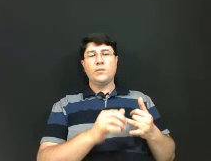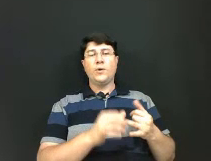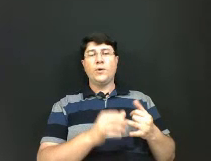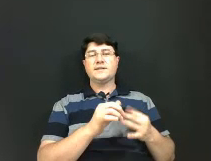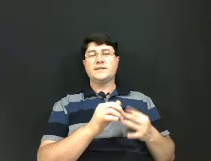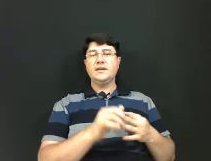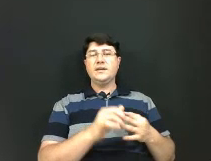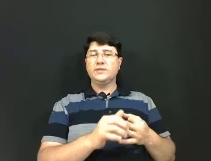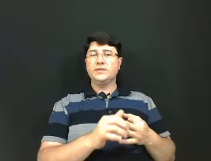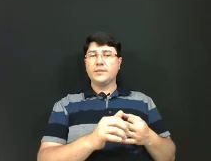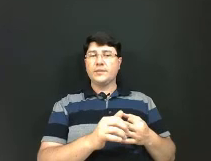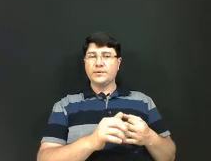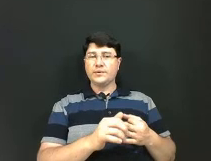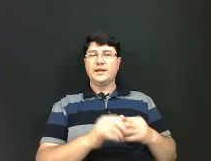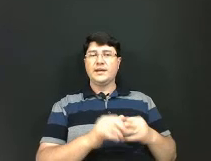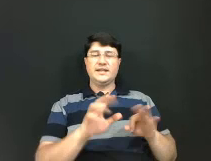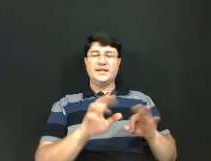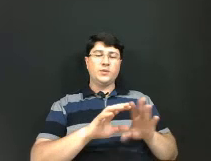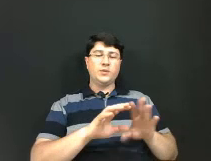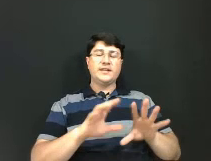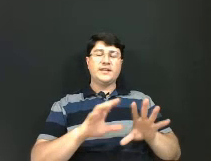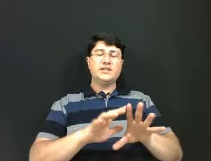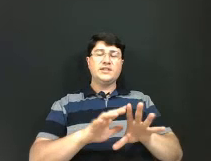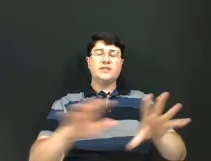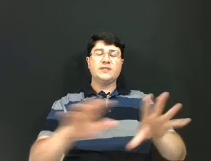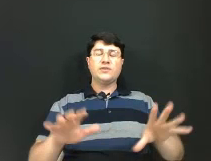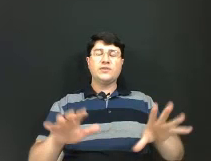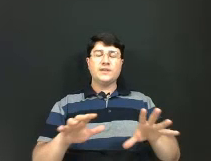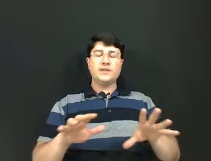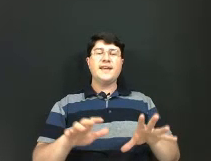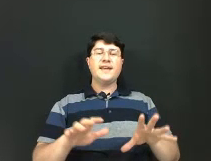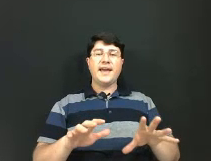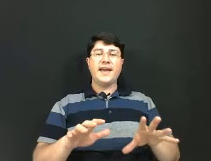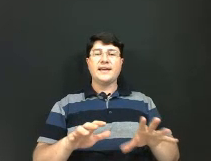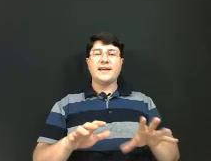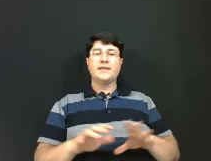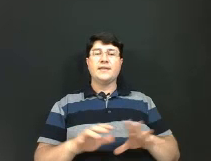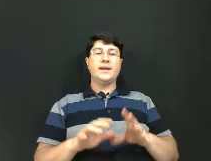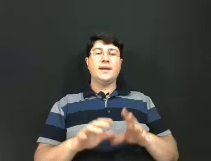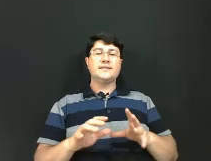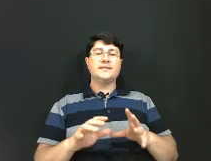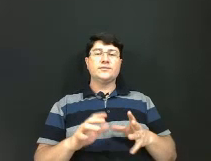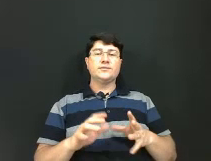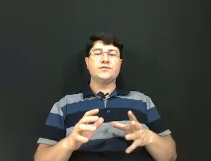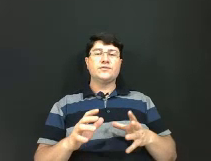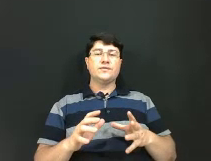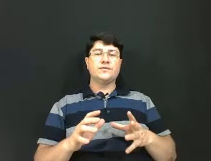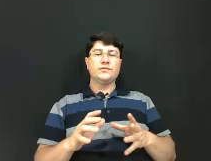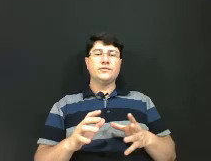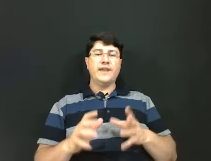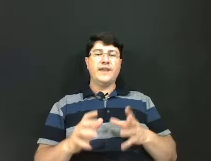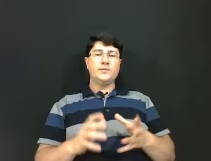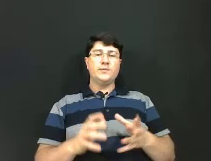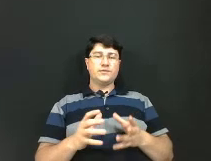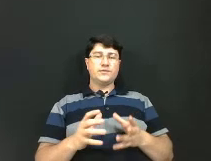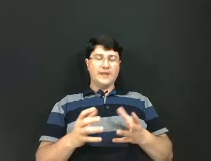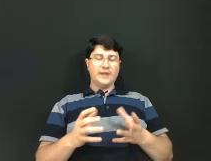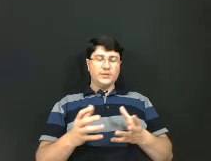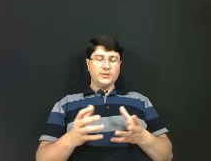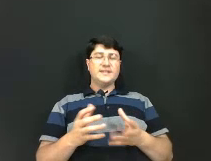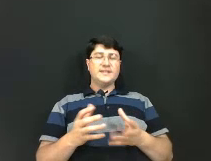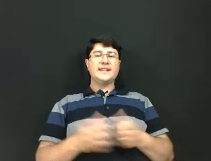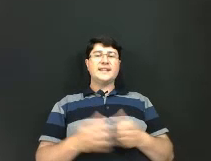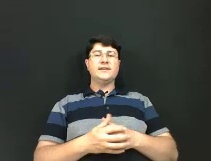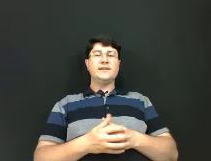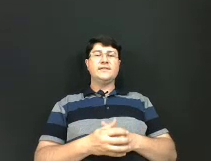espaço, com posse e com o tempo. Esses podem até utilizar os loci R, mas os verbos,